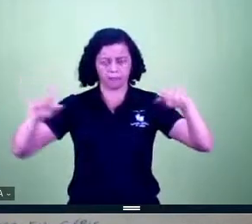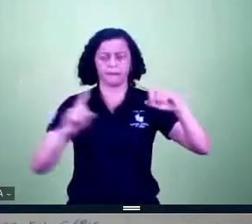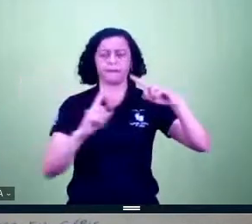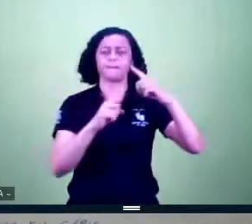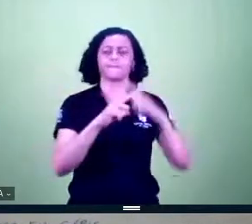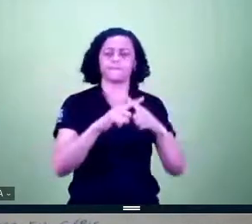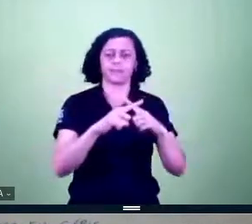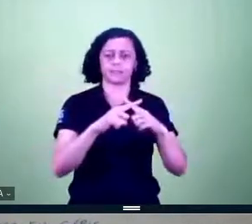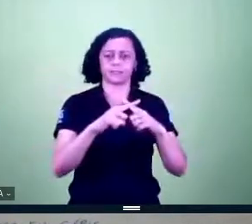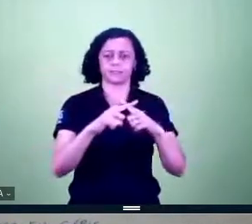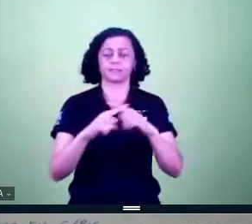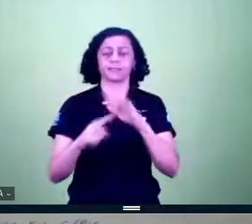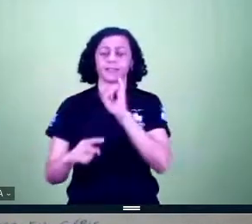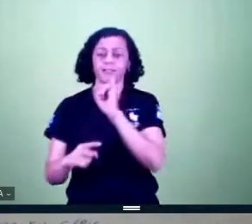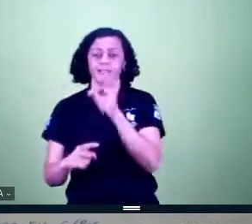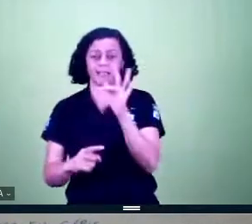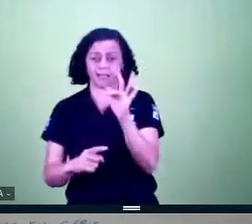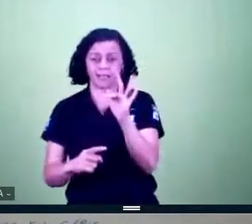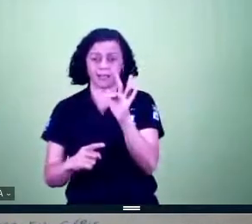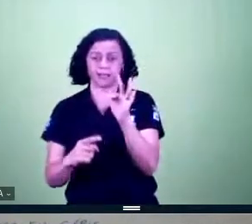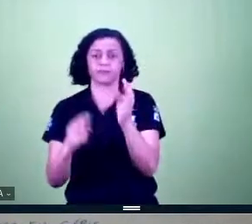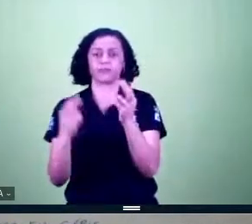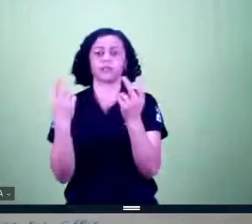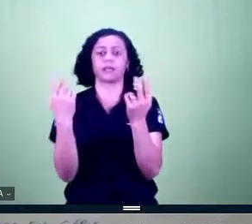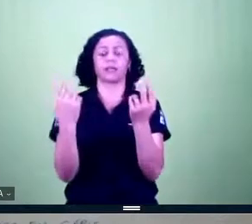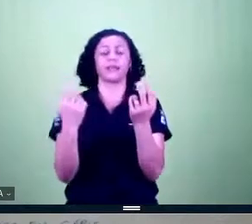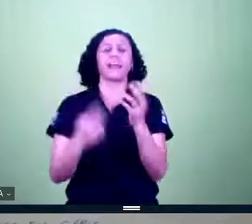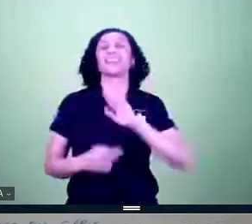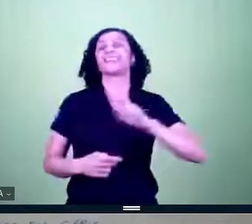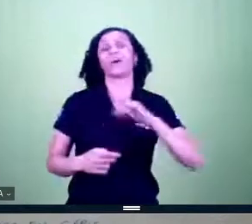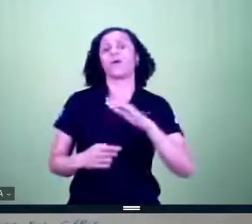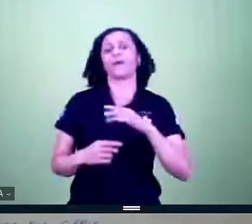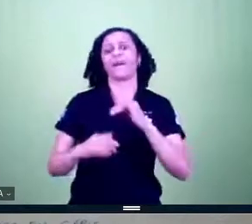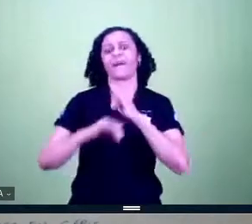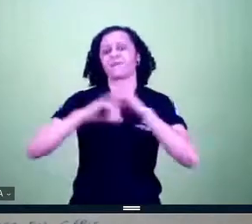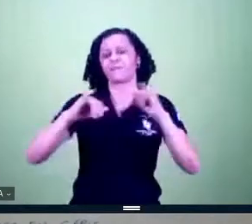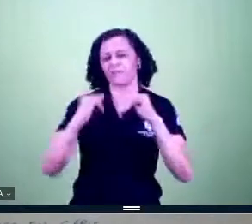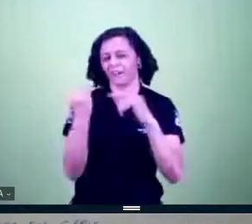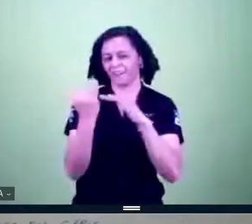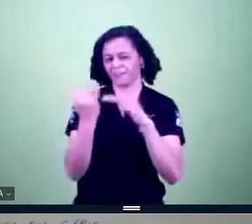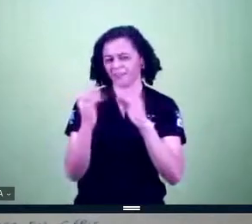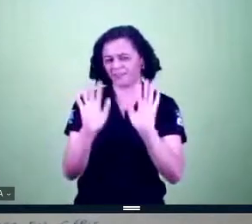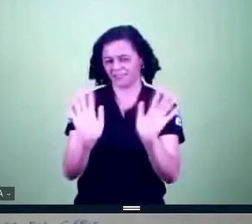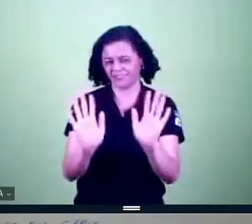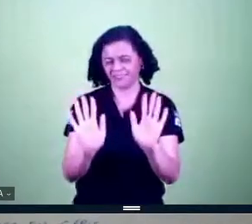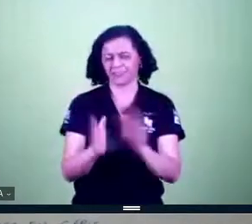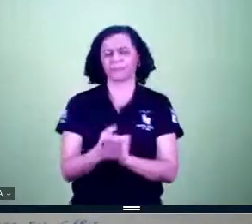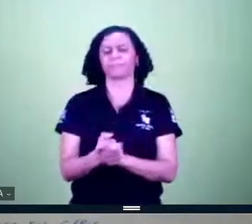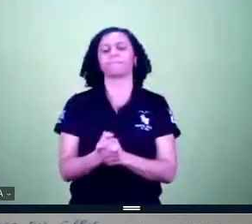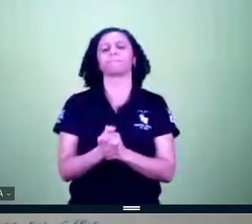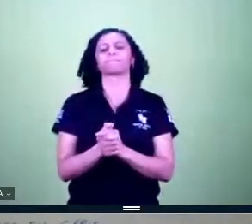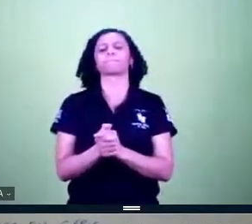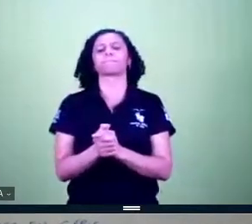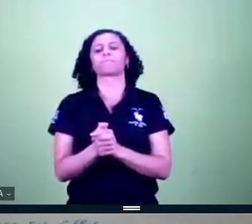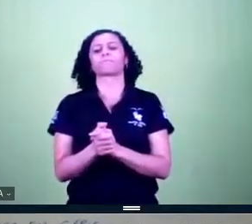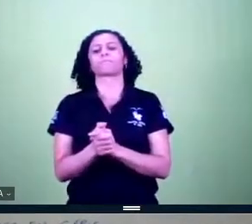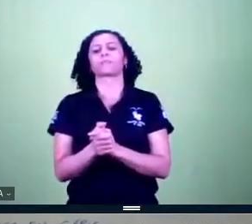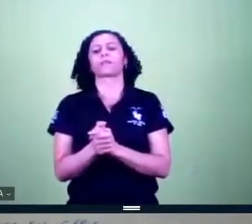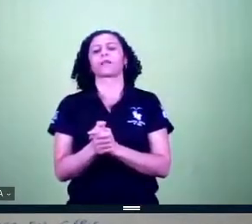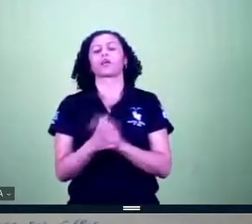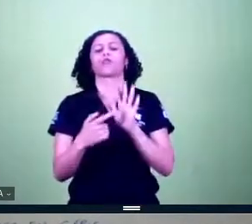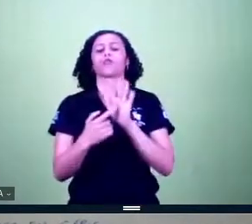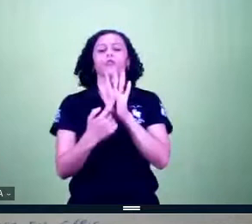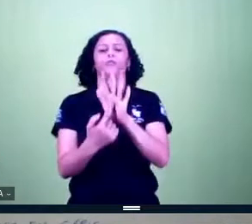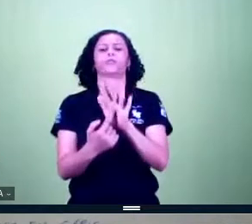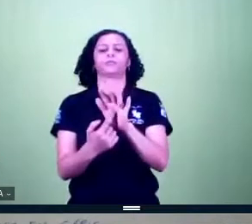IF vai ser nada, né, não é propaganda para o IF não, tá? Mas acabou que coincidiu. Eu vou colocar IF em evidência